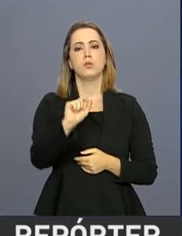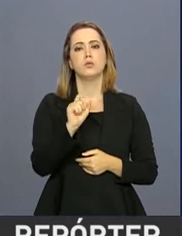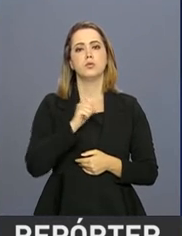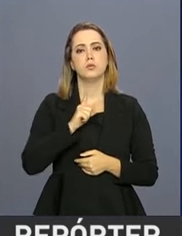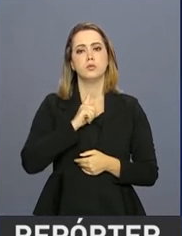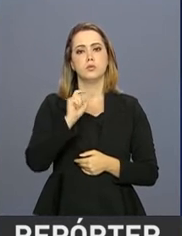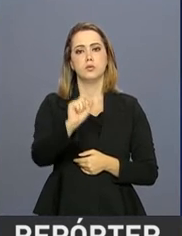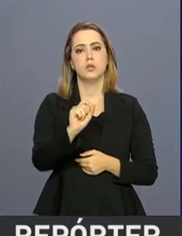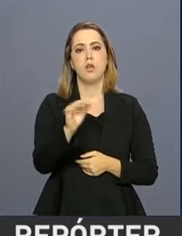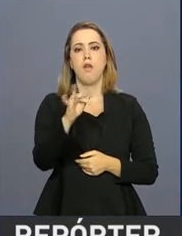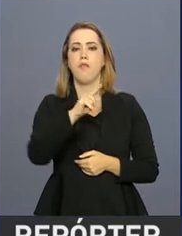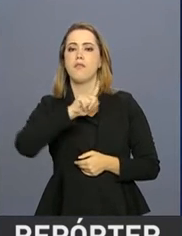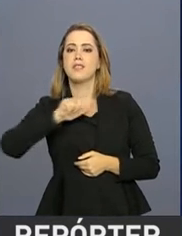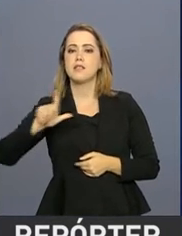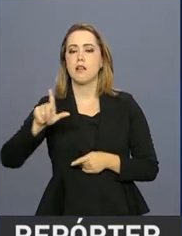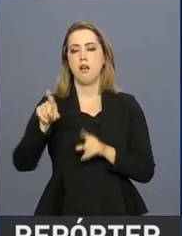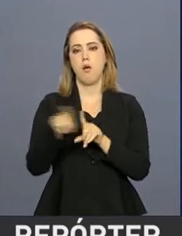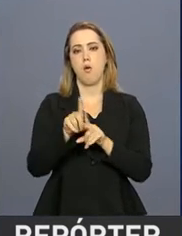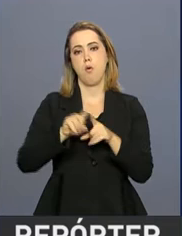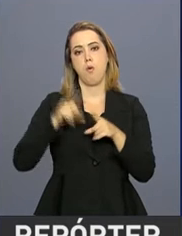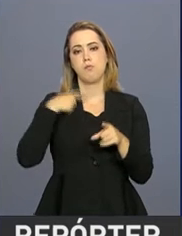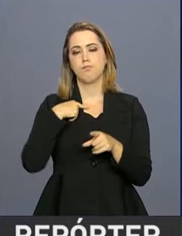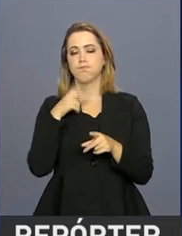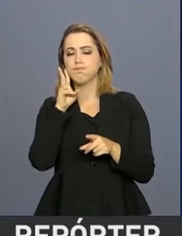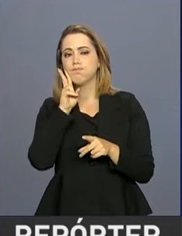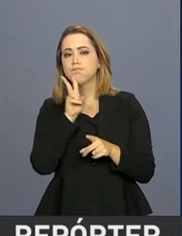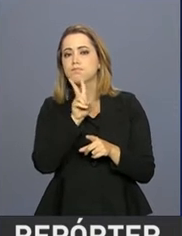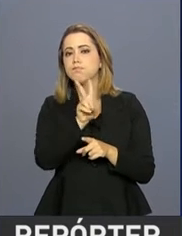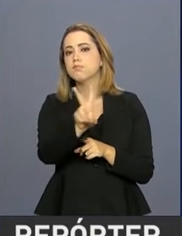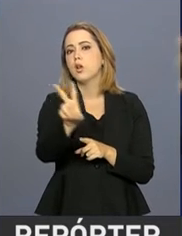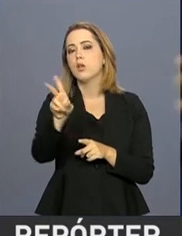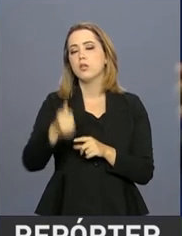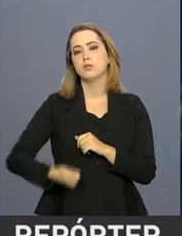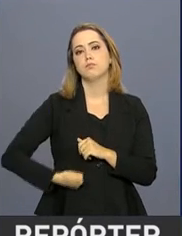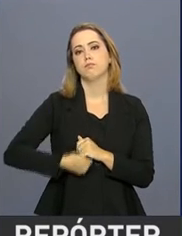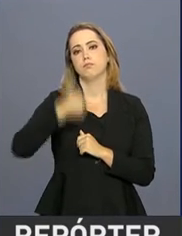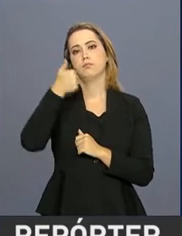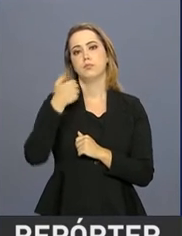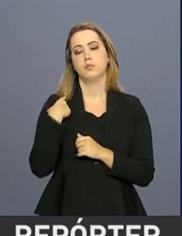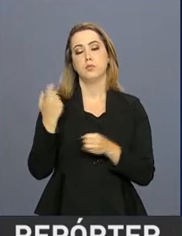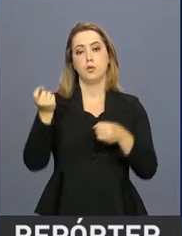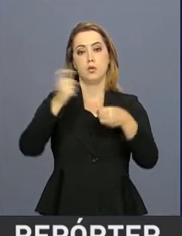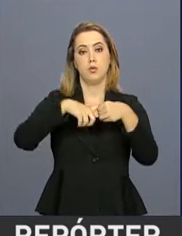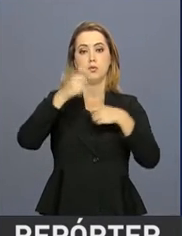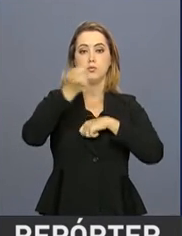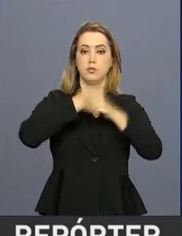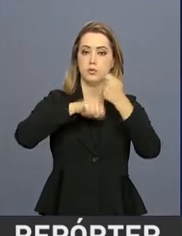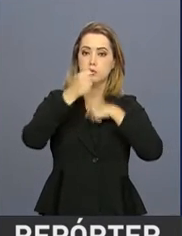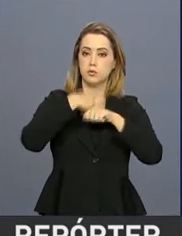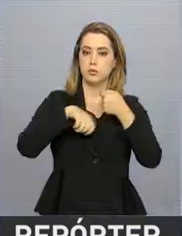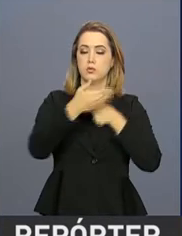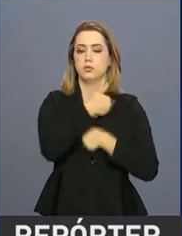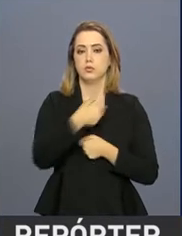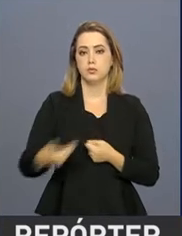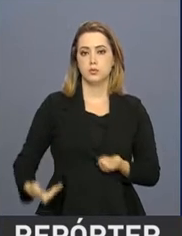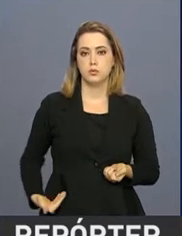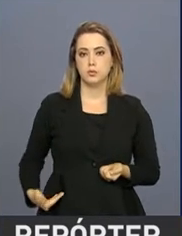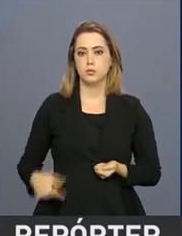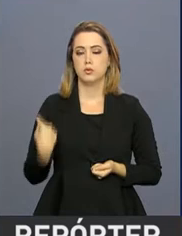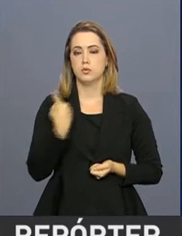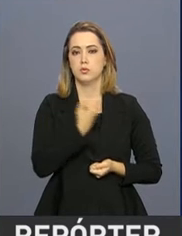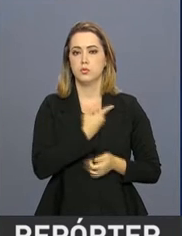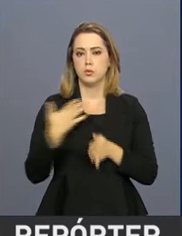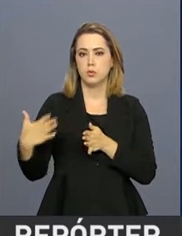fiscal mas que visa exatamente a reposicionar as contas públicas no nosso país nosso destino